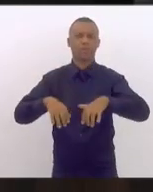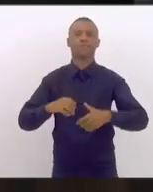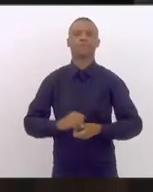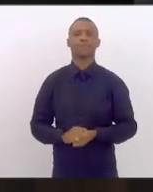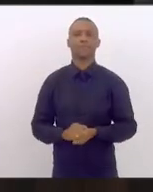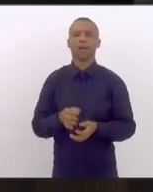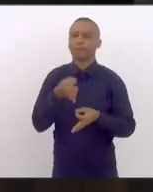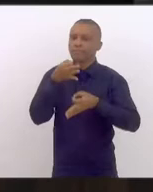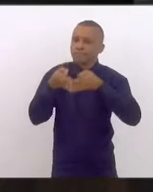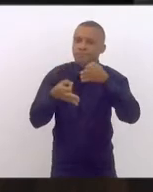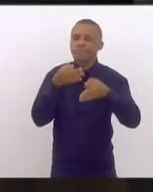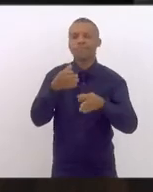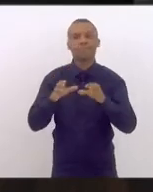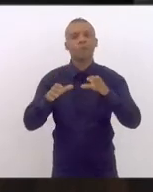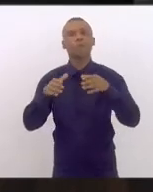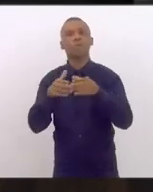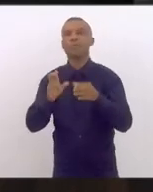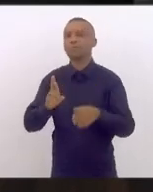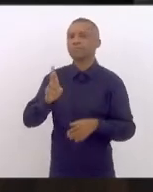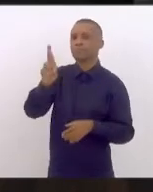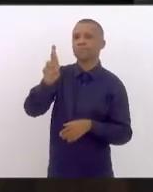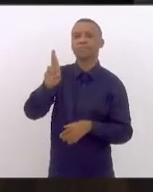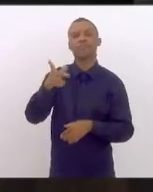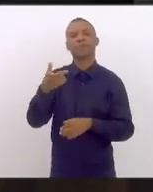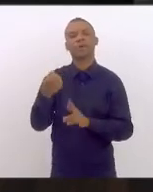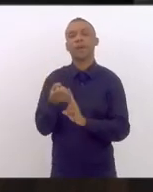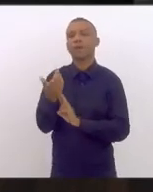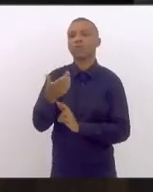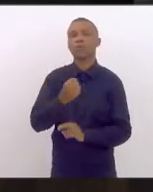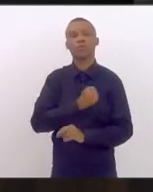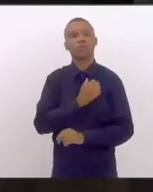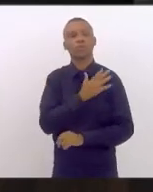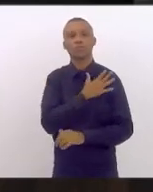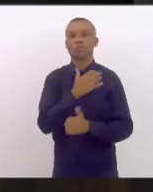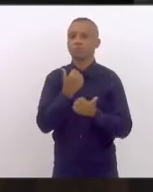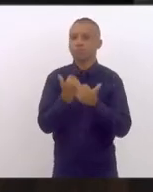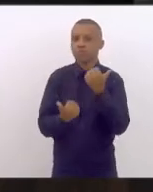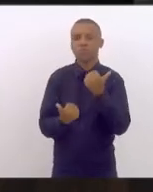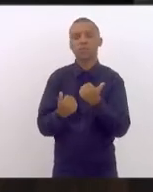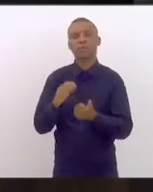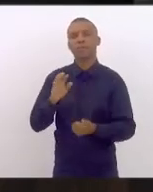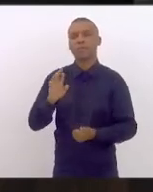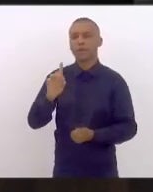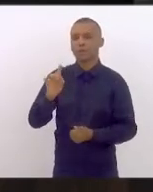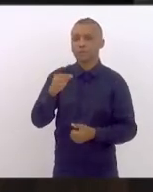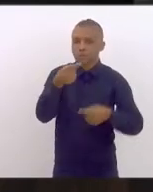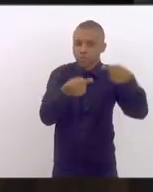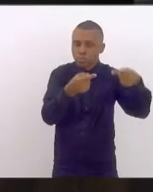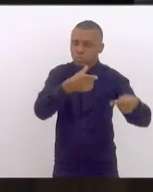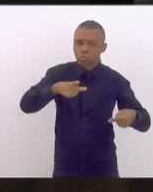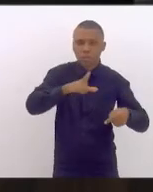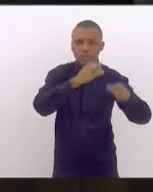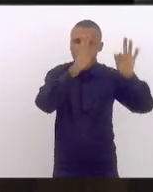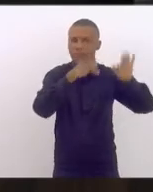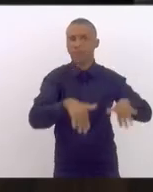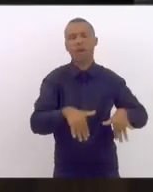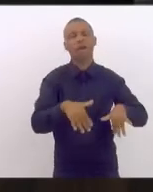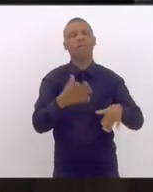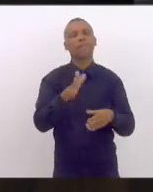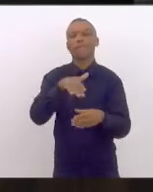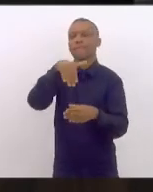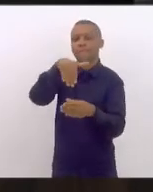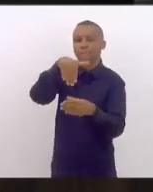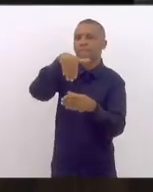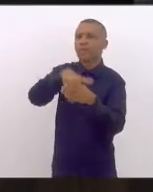favorável relator Deputado Subtenente Bernardo em excursão em votação